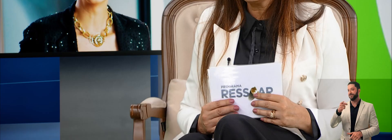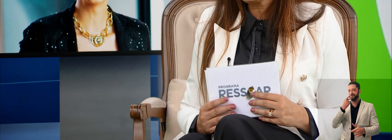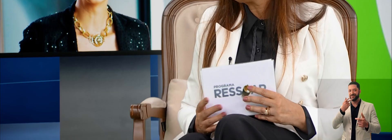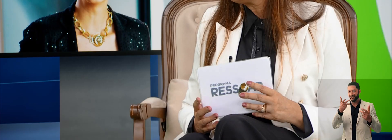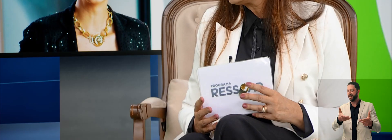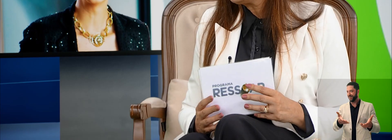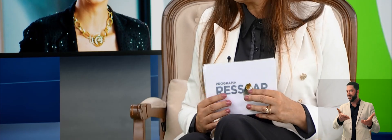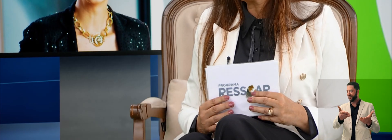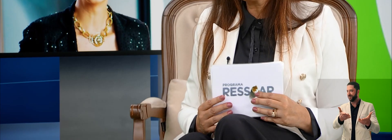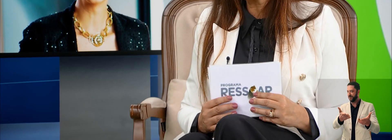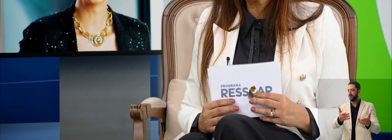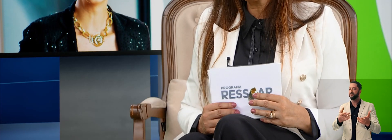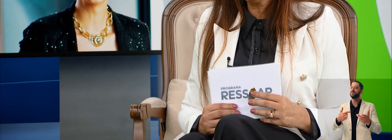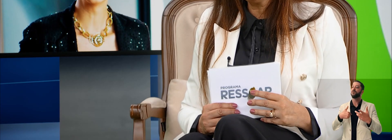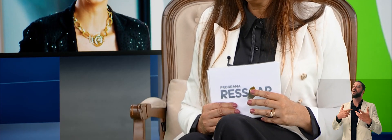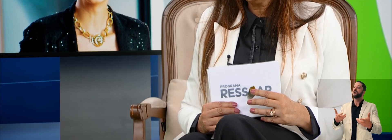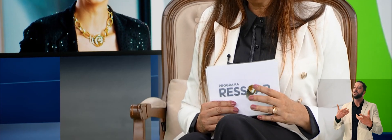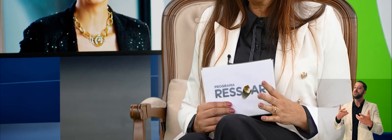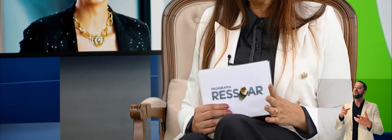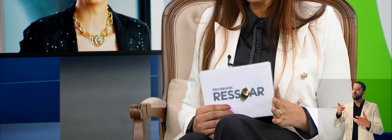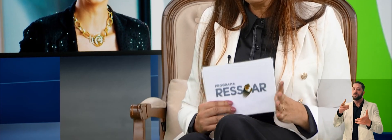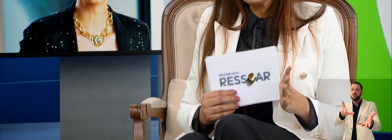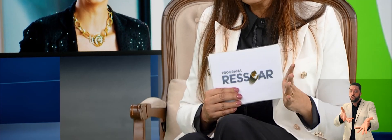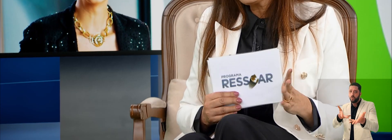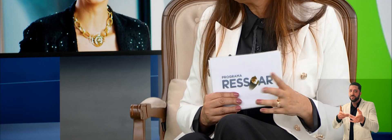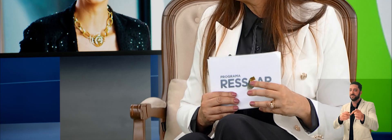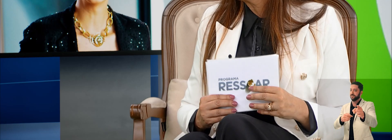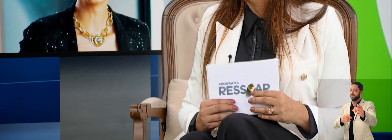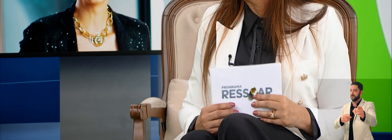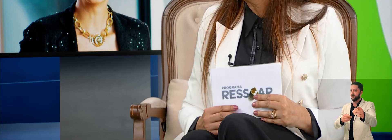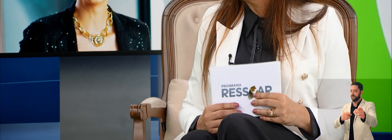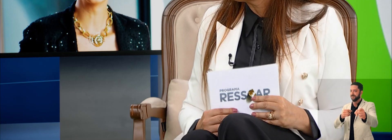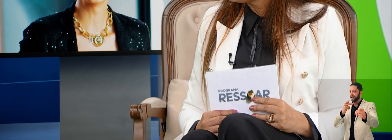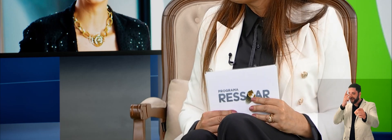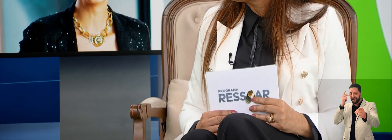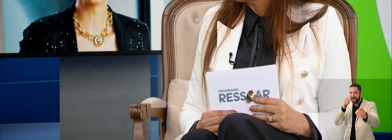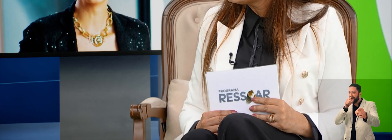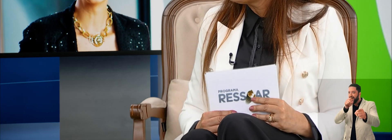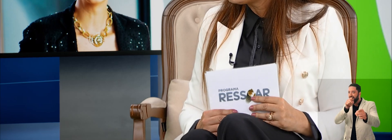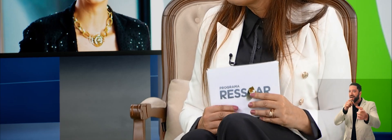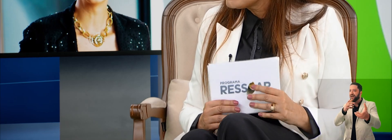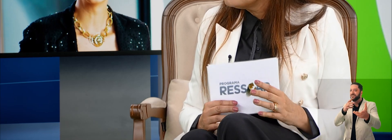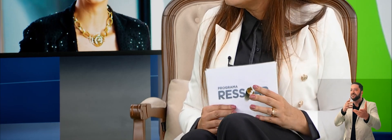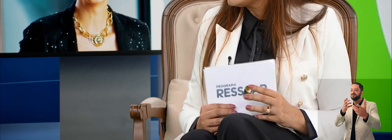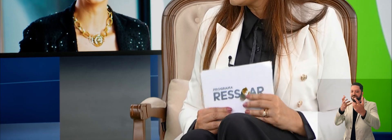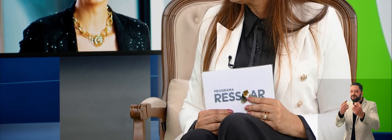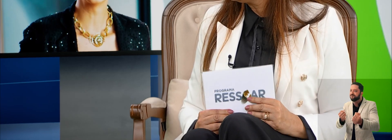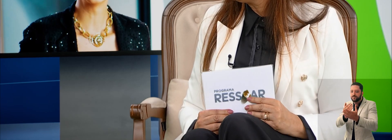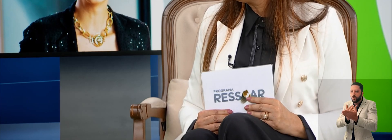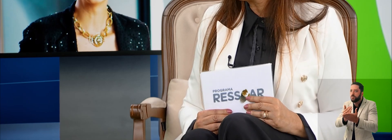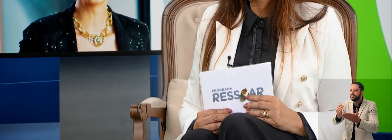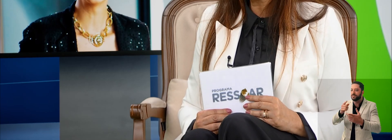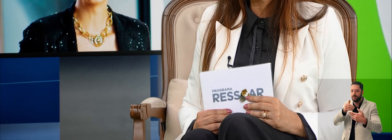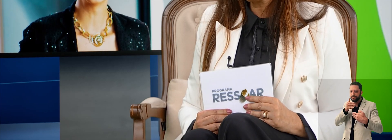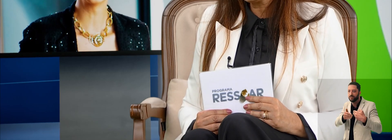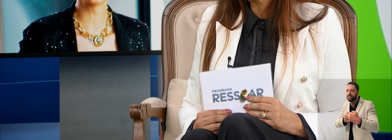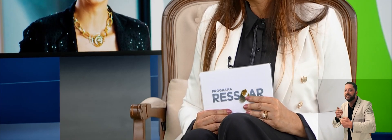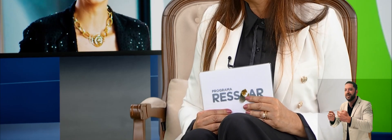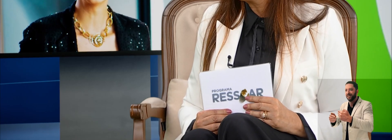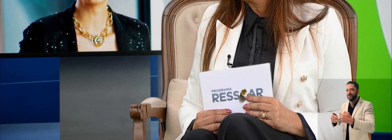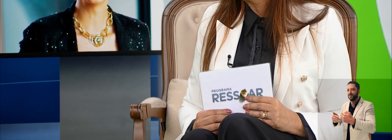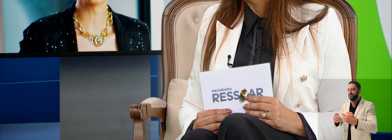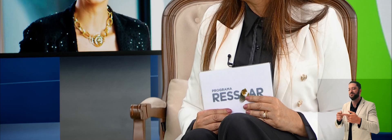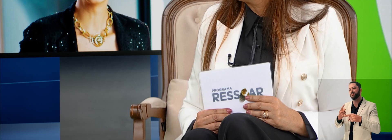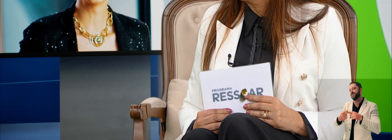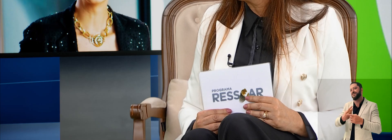pessoas, como você mesmo deixou aqui. Eu queria que agora você convidasse essa pessoa para fazer, para mergulhar nesse